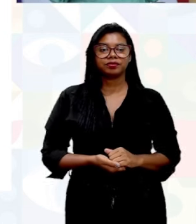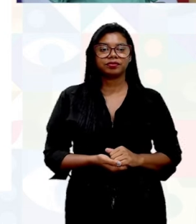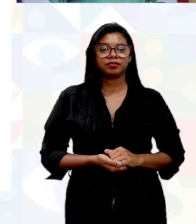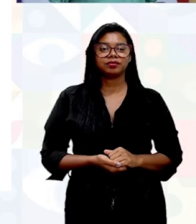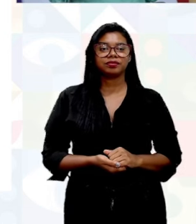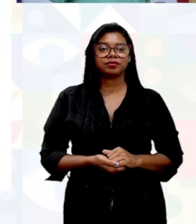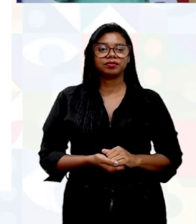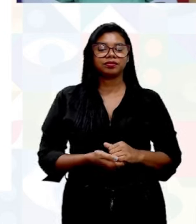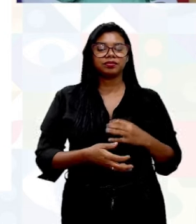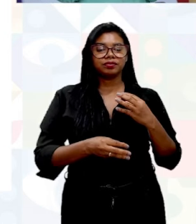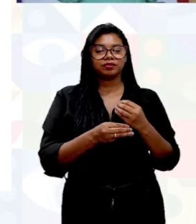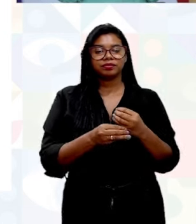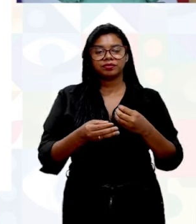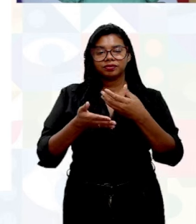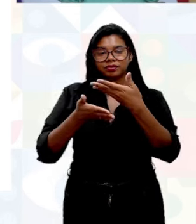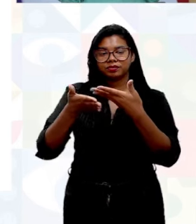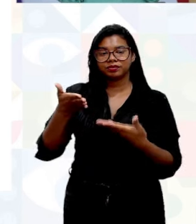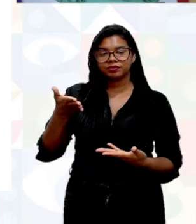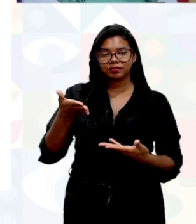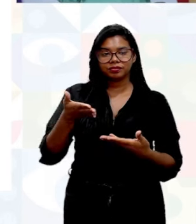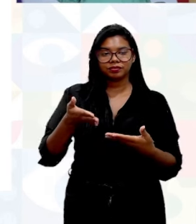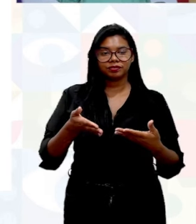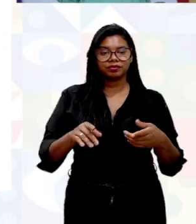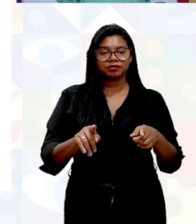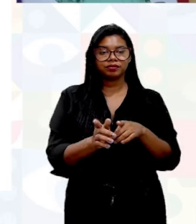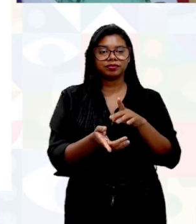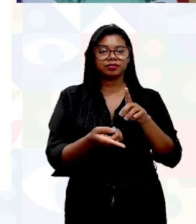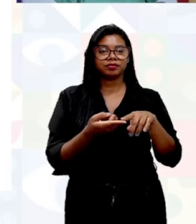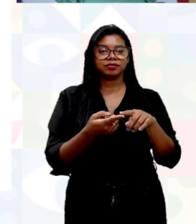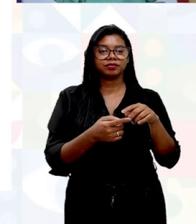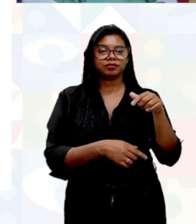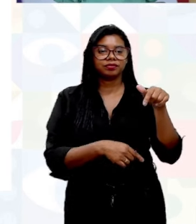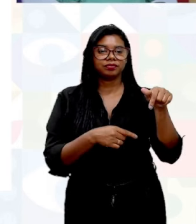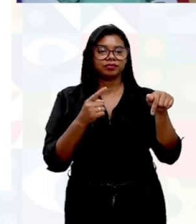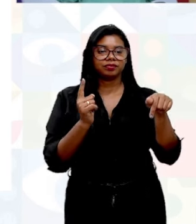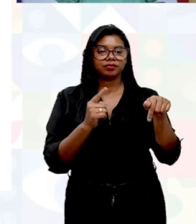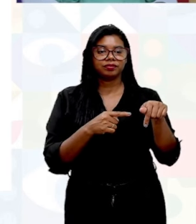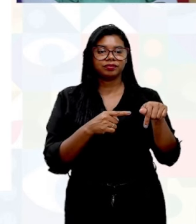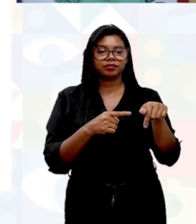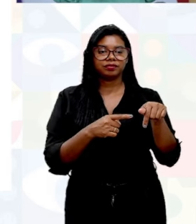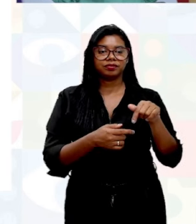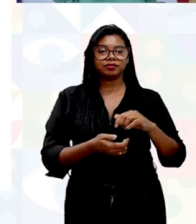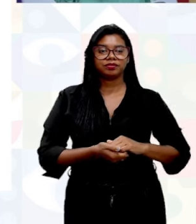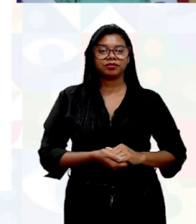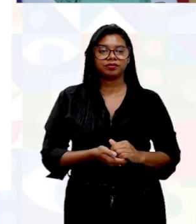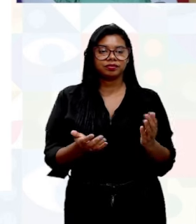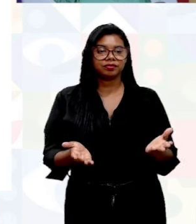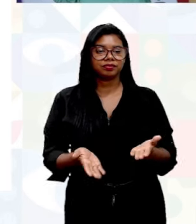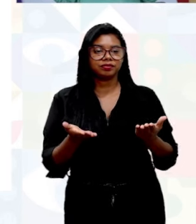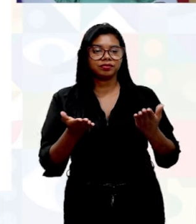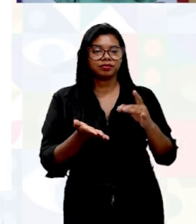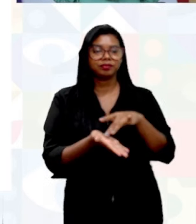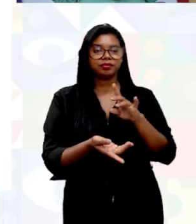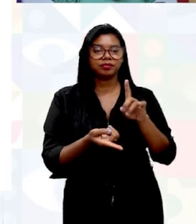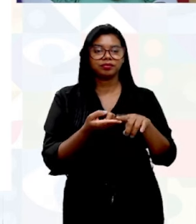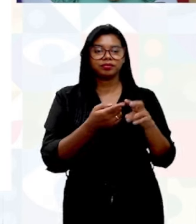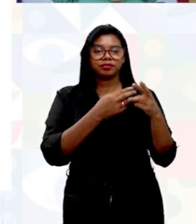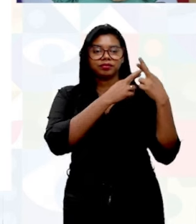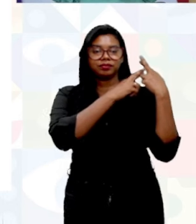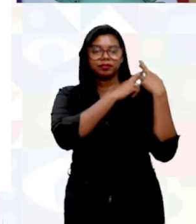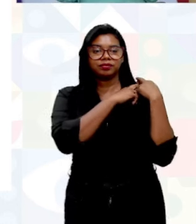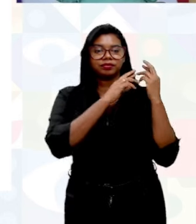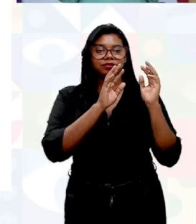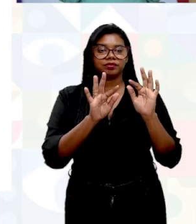celebração do contrato, a formalização do contrato. E o sétimo, que é o acompanhamento ou o compromisso